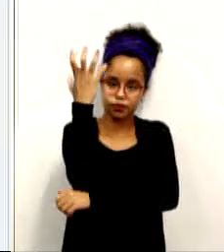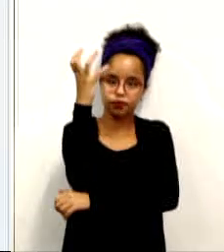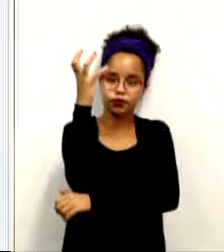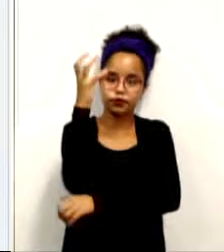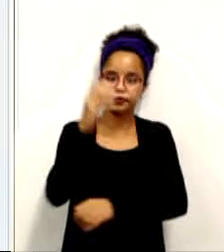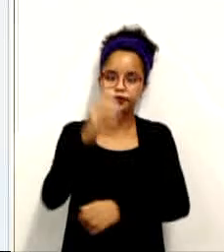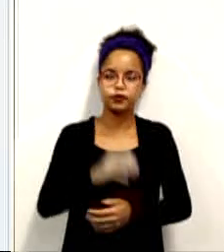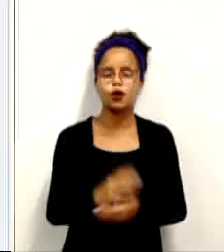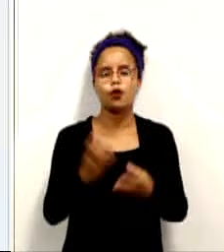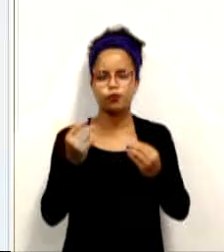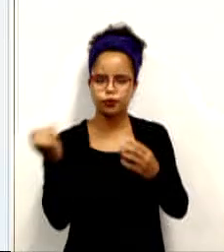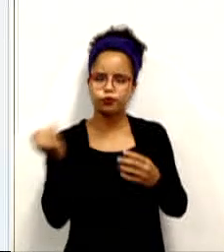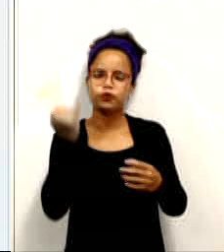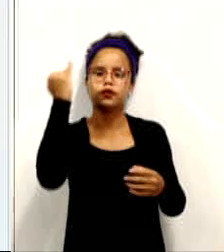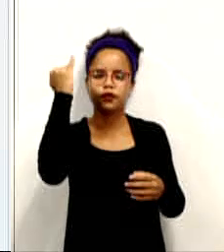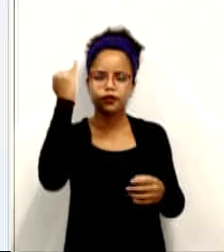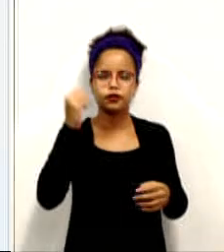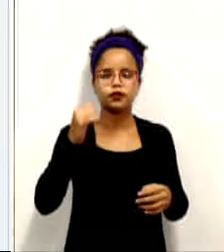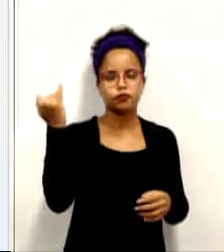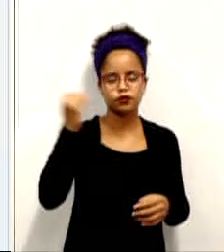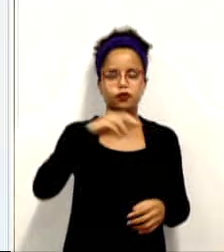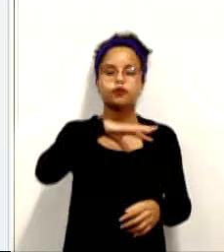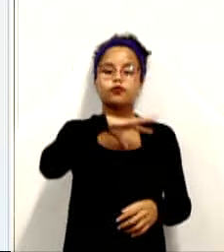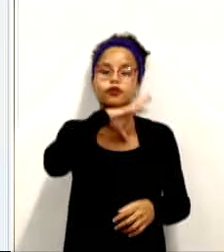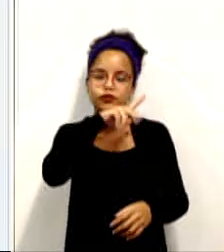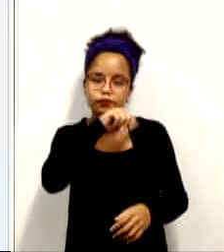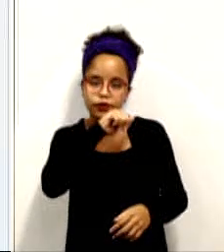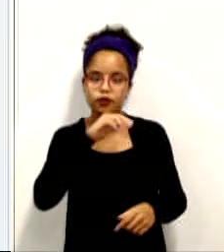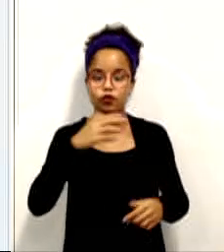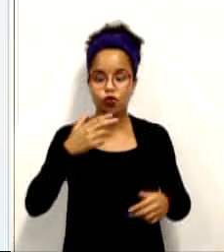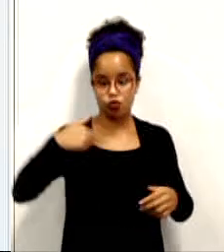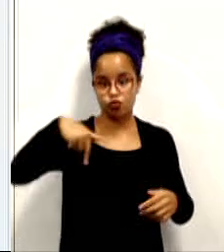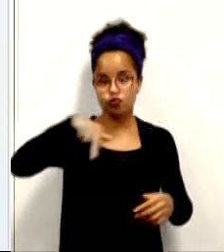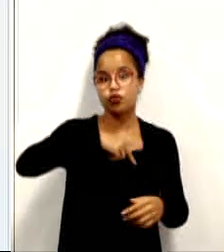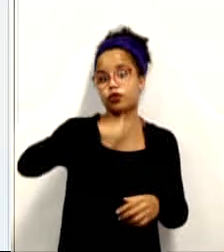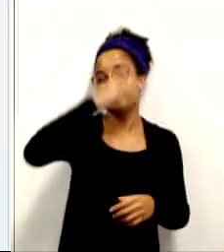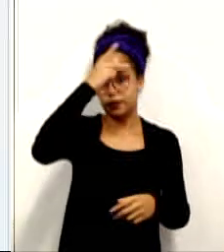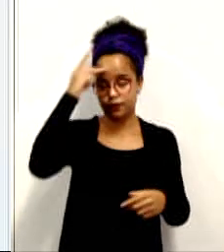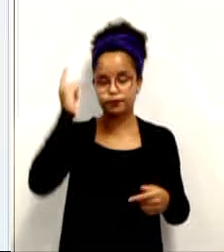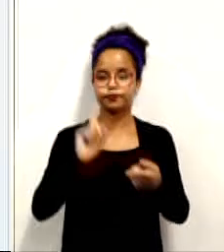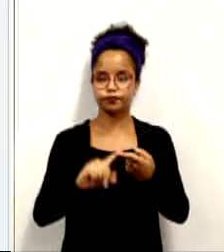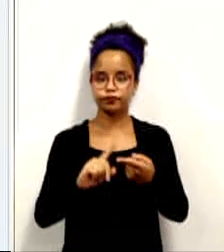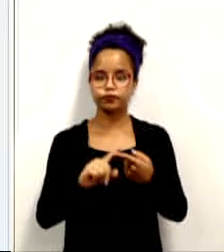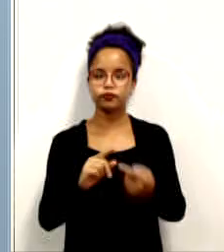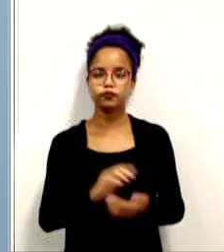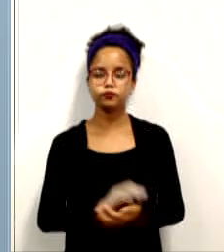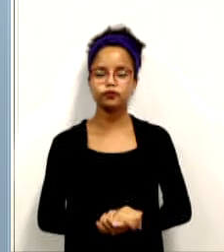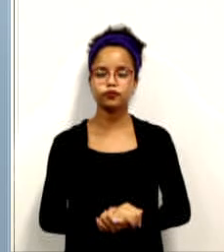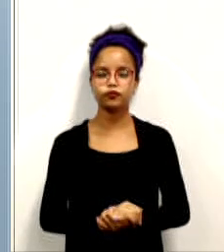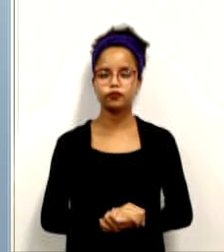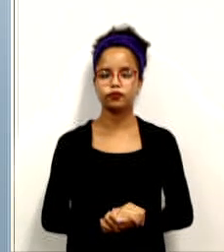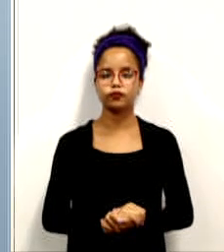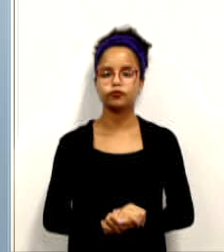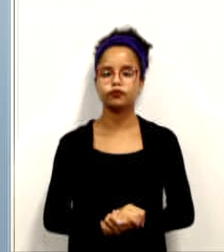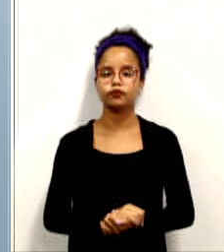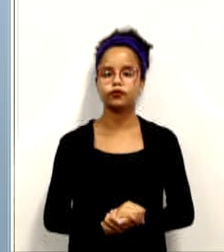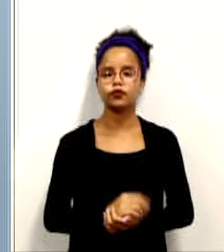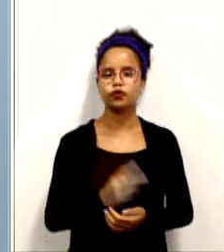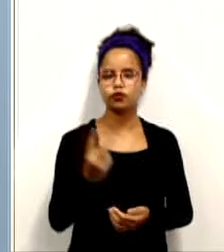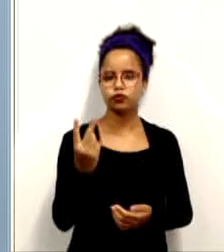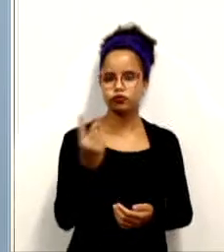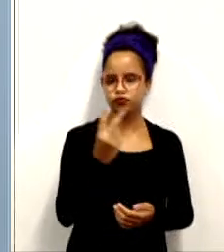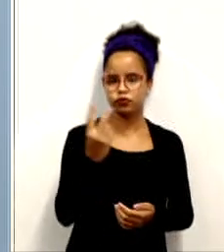mas para os animais, para nós seres humanos, né? São dois aspectos fundamentais para